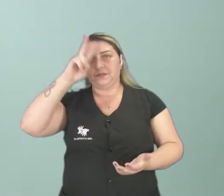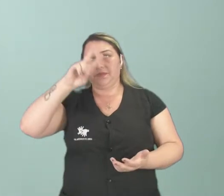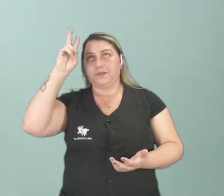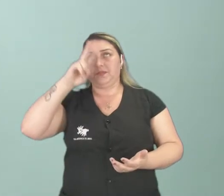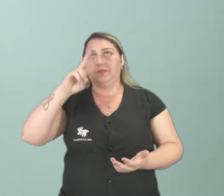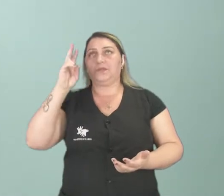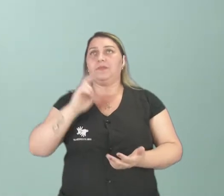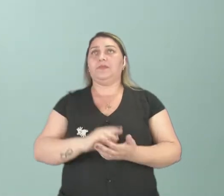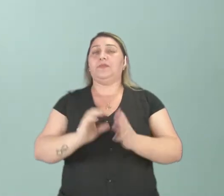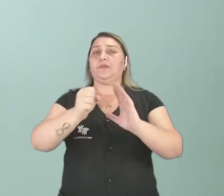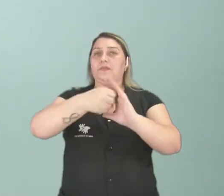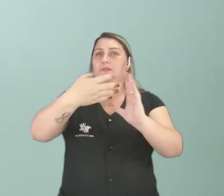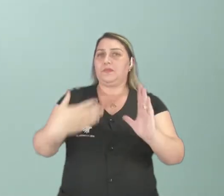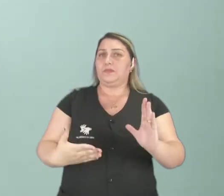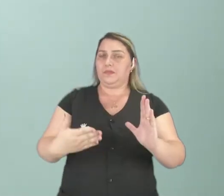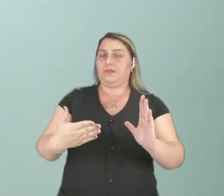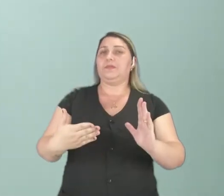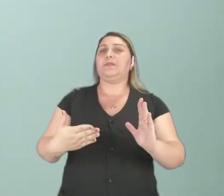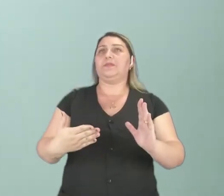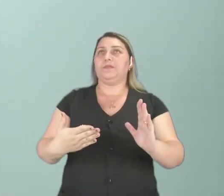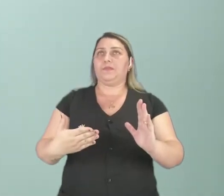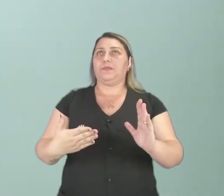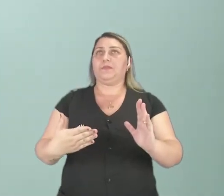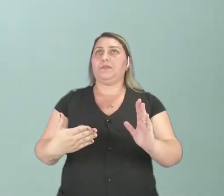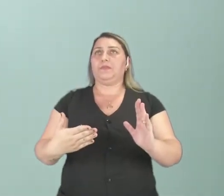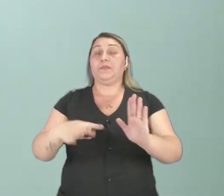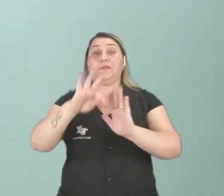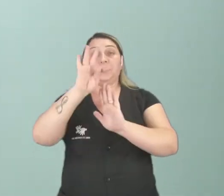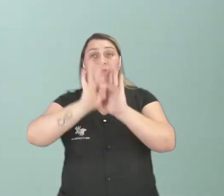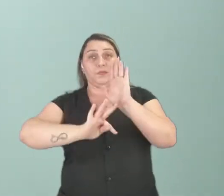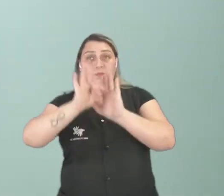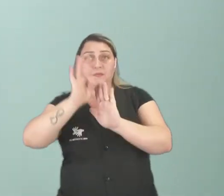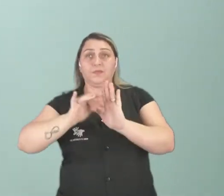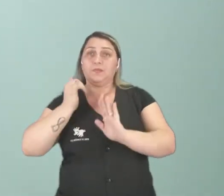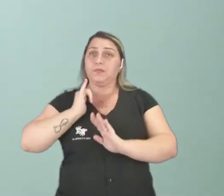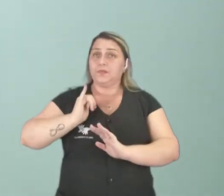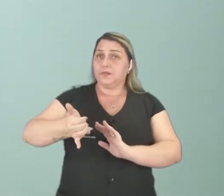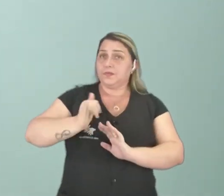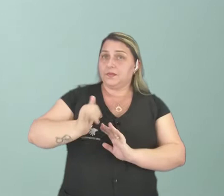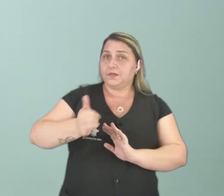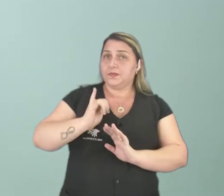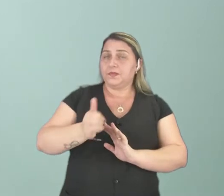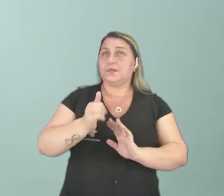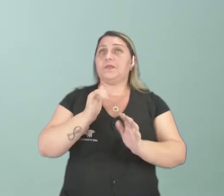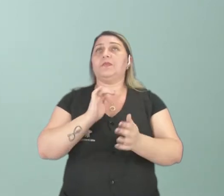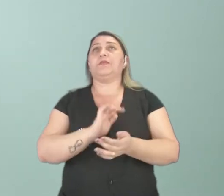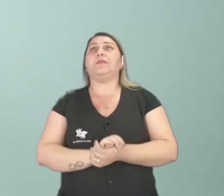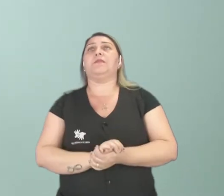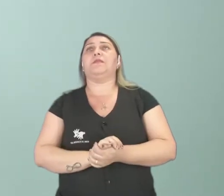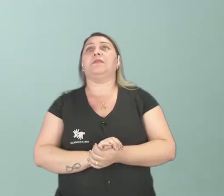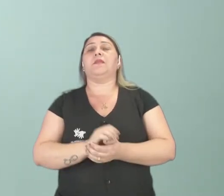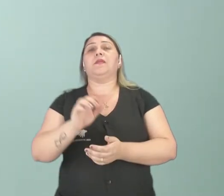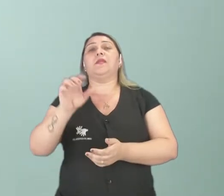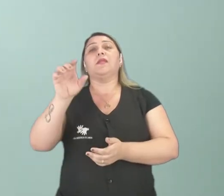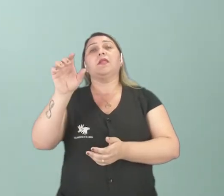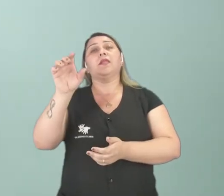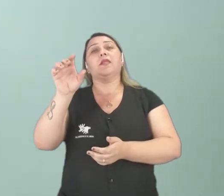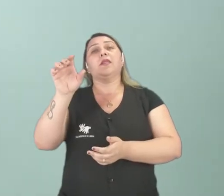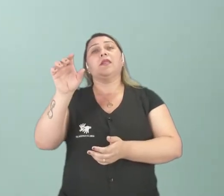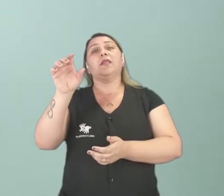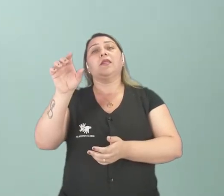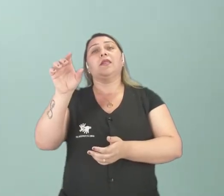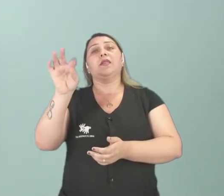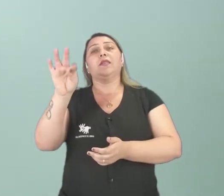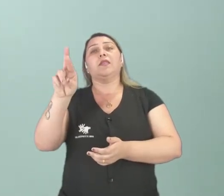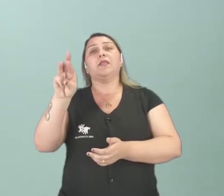a característica maior do texto narrativo é a trama, ok?